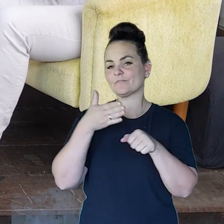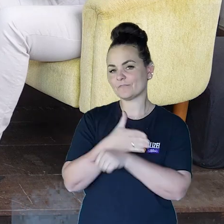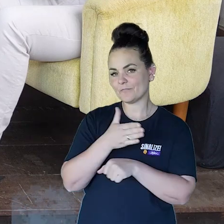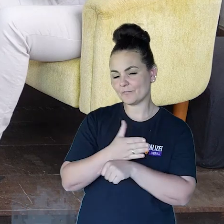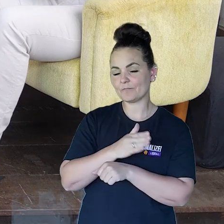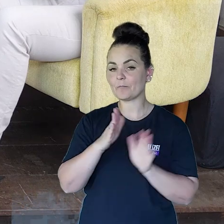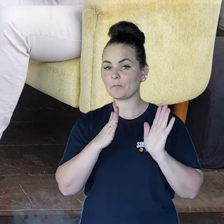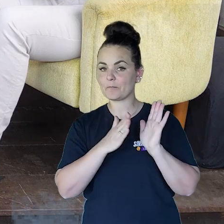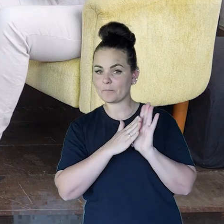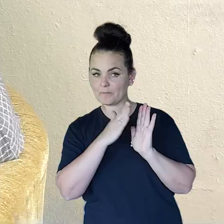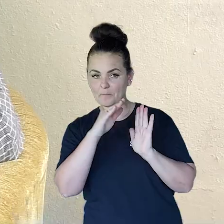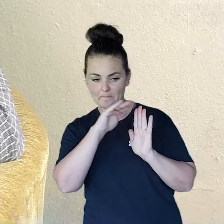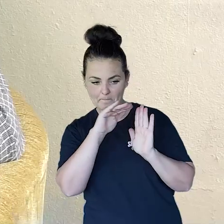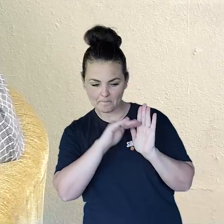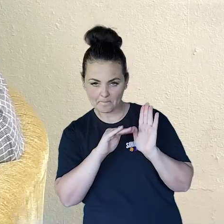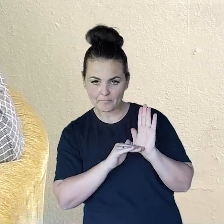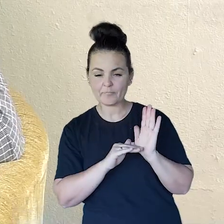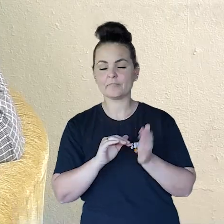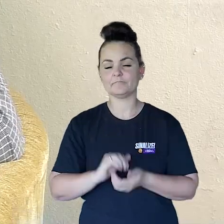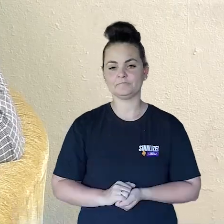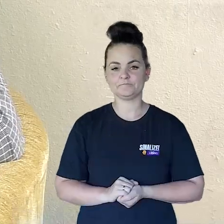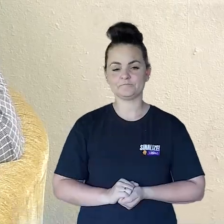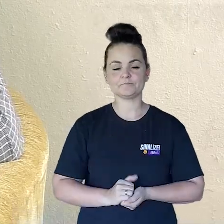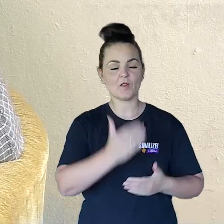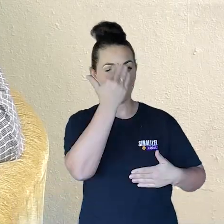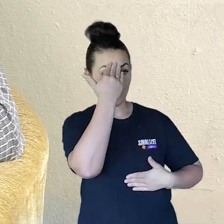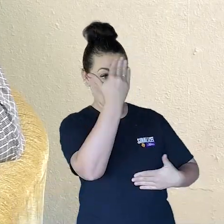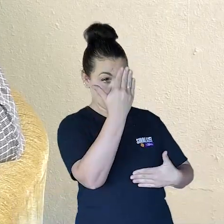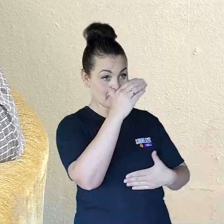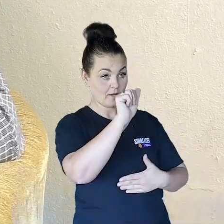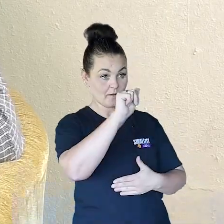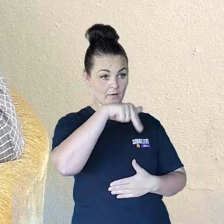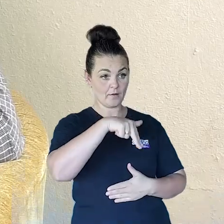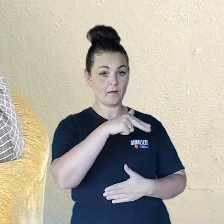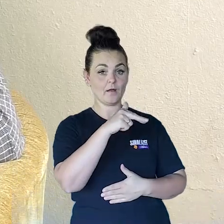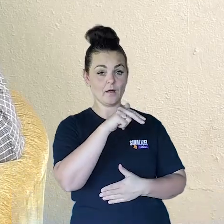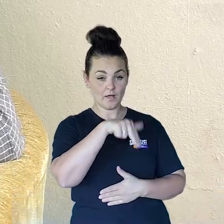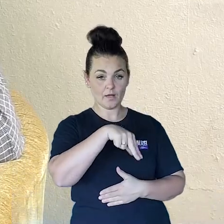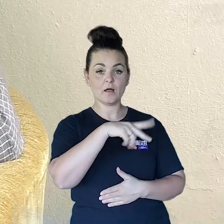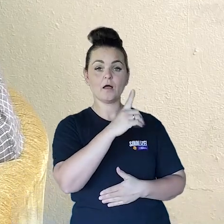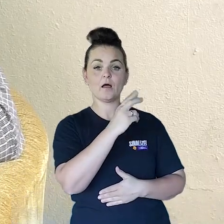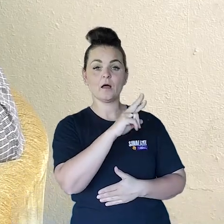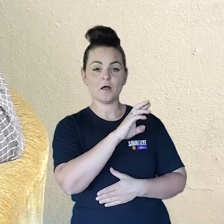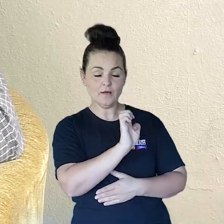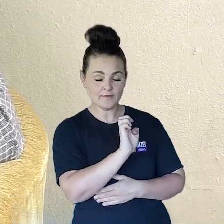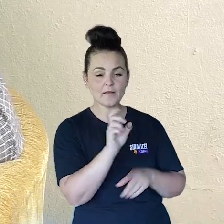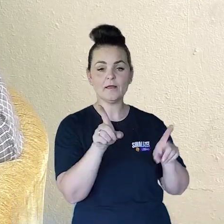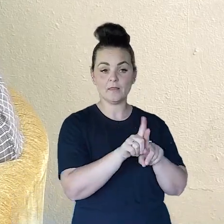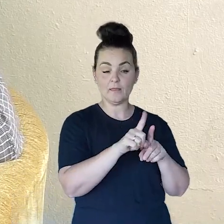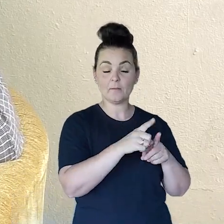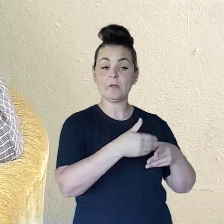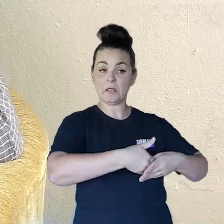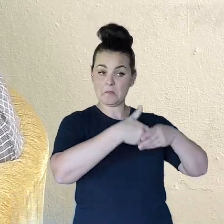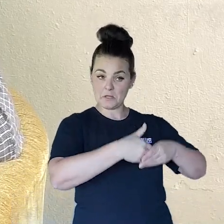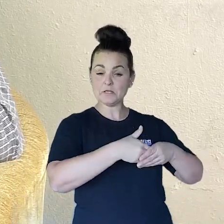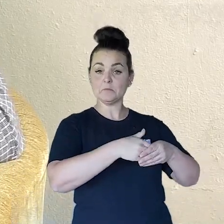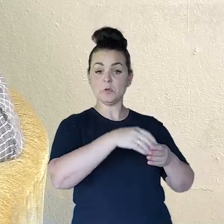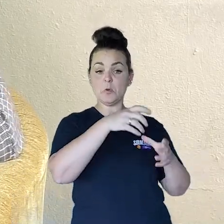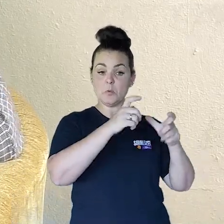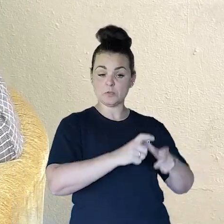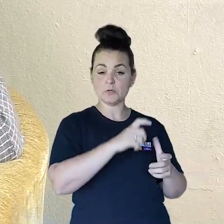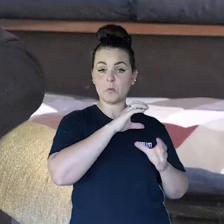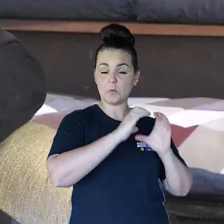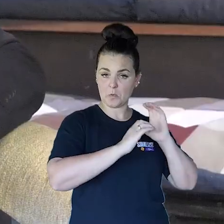de participar do nosso programa. Eu que agradeço, André, parabenizo ao setor de comunicação por essa oportunidade. Estamos